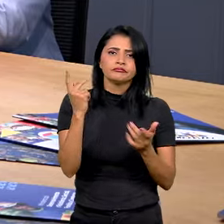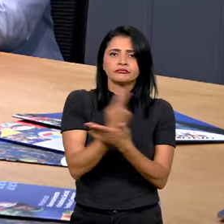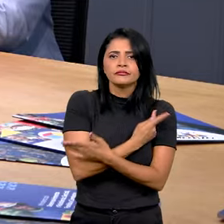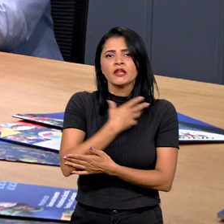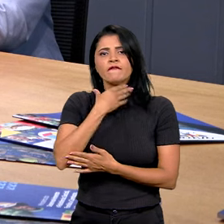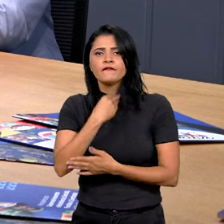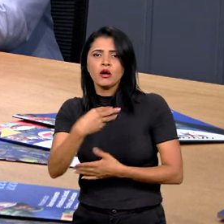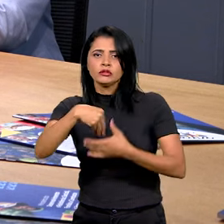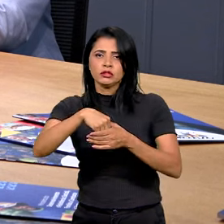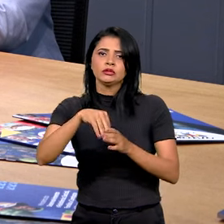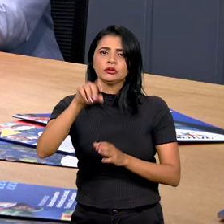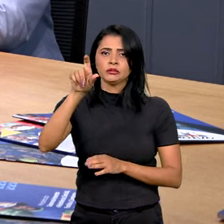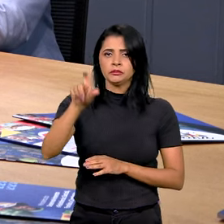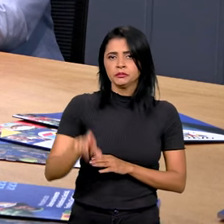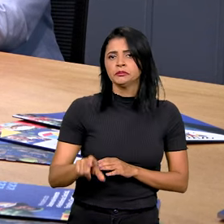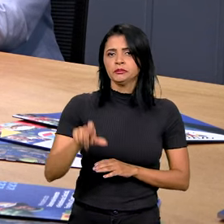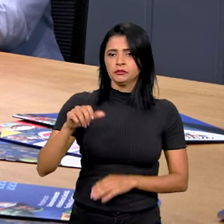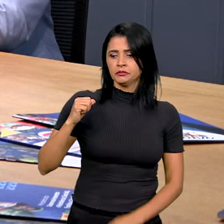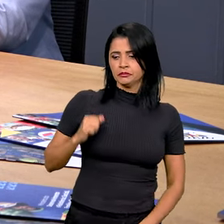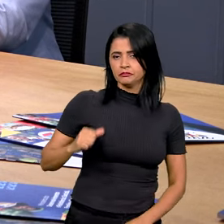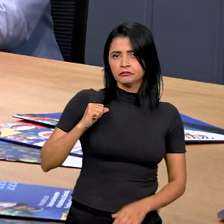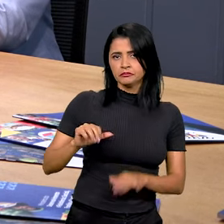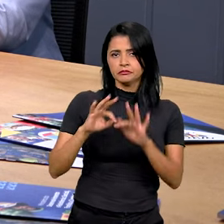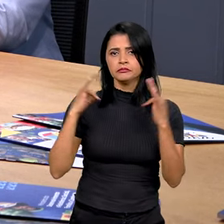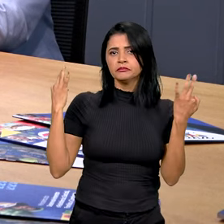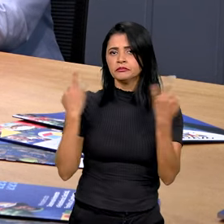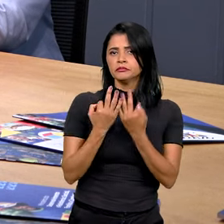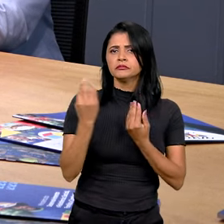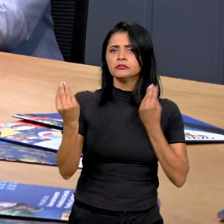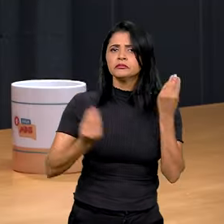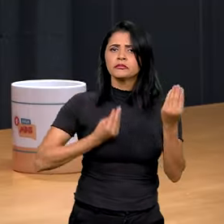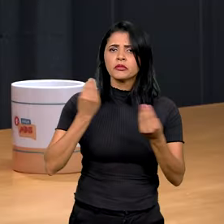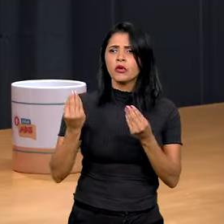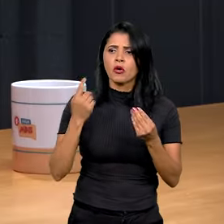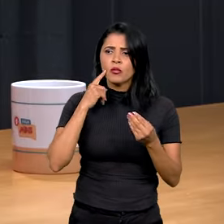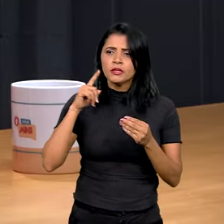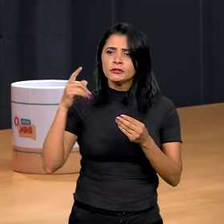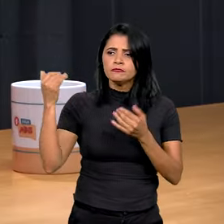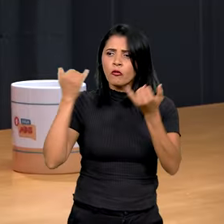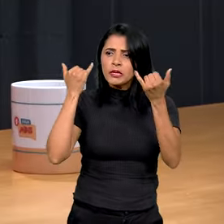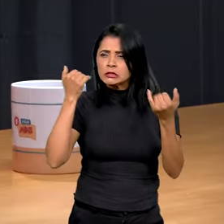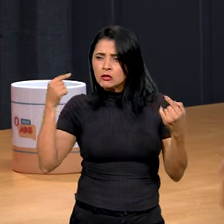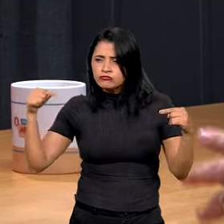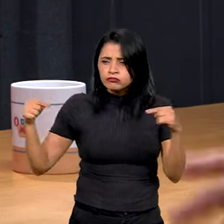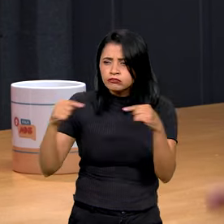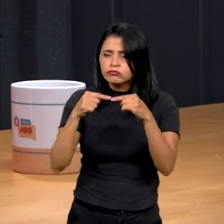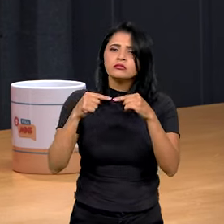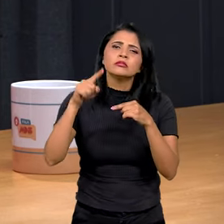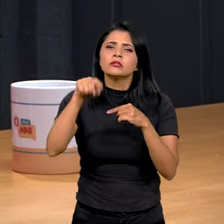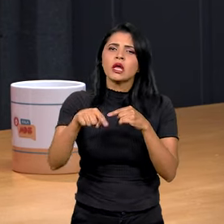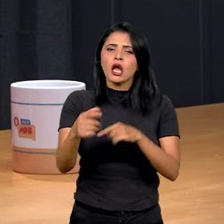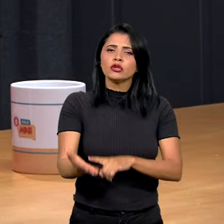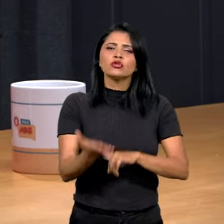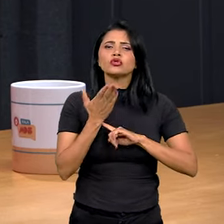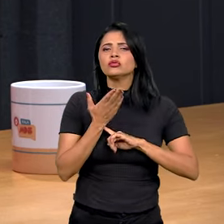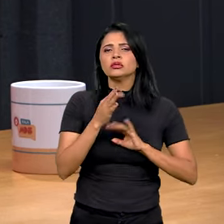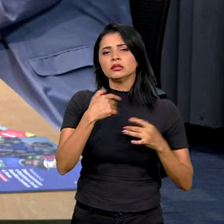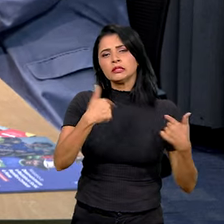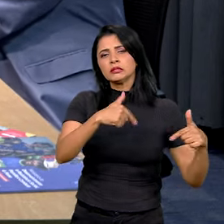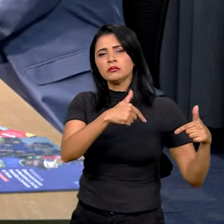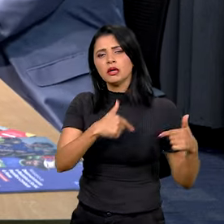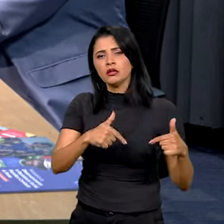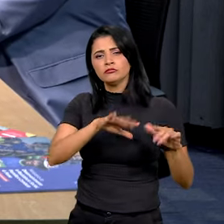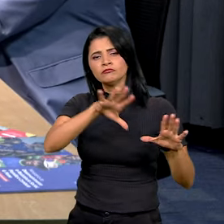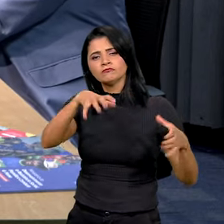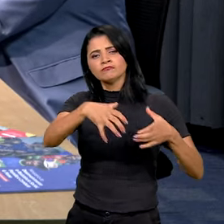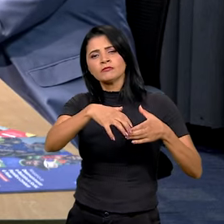e fraudes no programa Bolsa Família como esse cruzamento de dados contribui pro trabalho da rede um pouco do que eu falei né assim a a